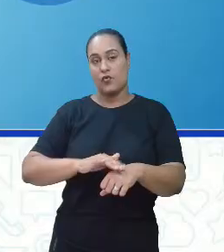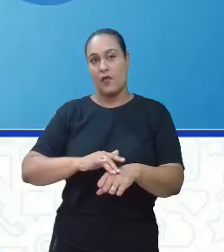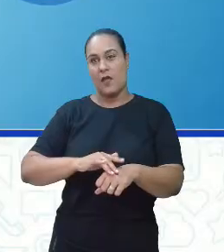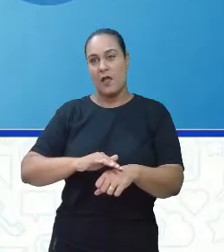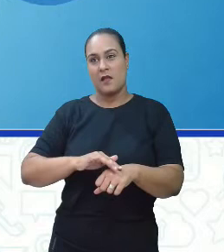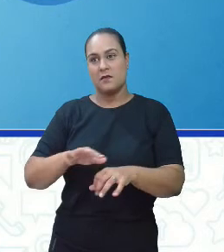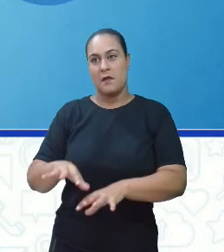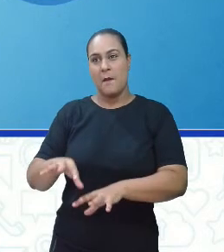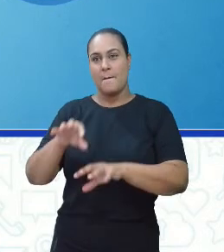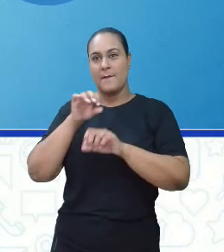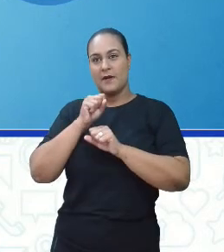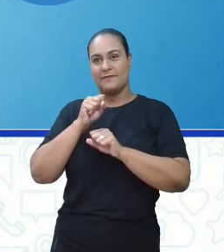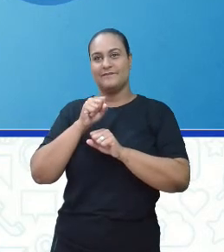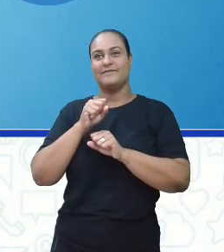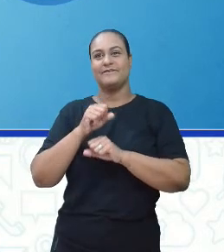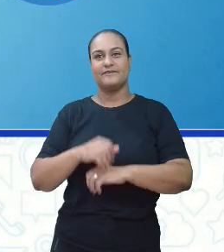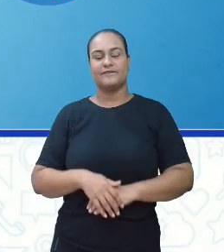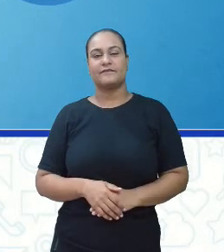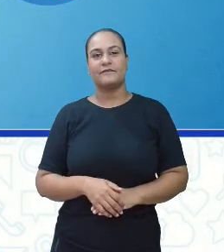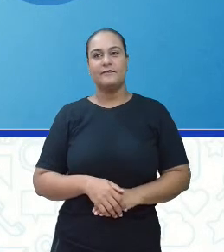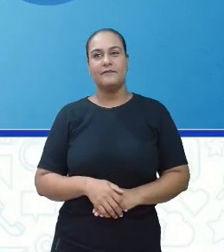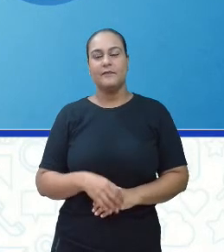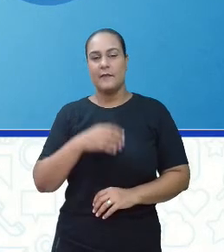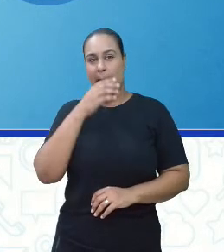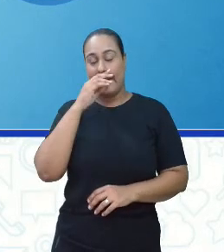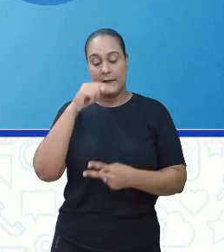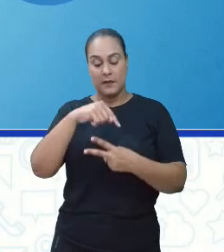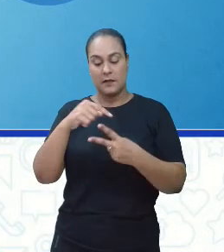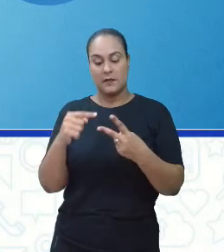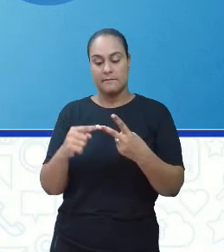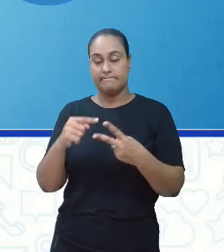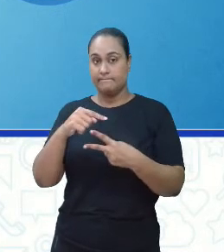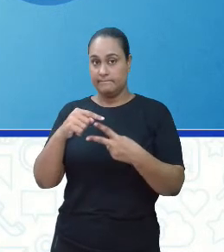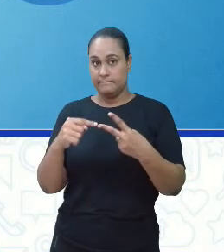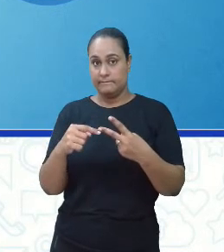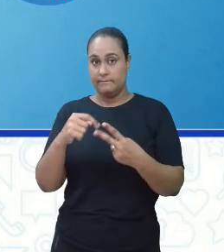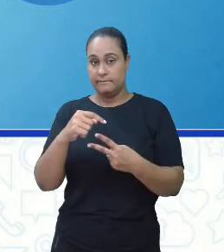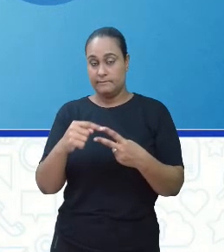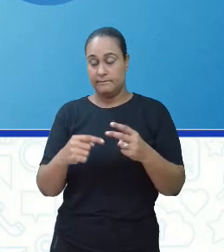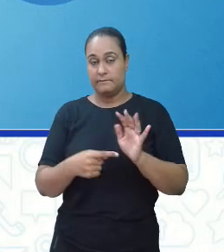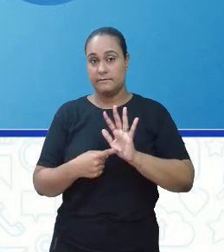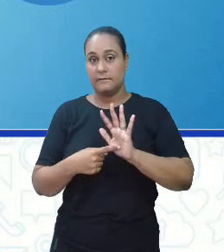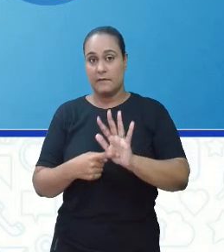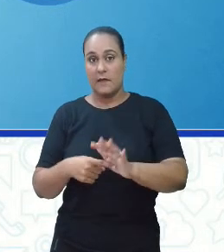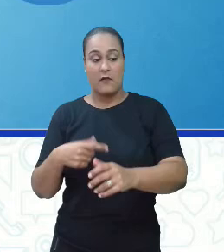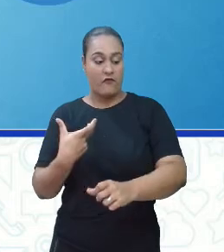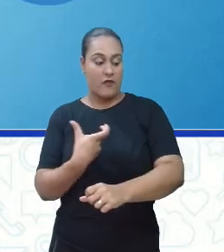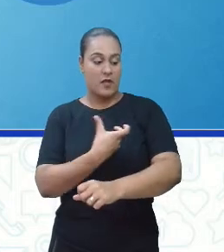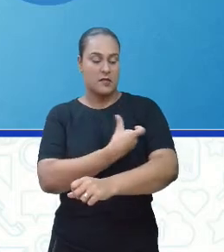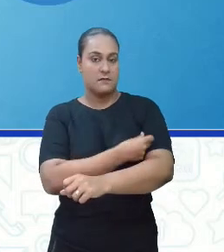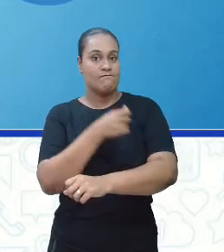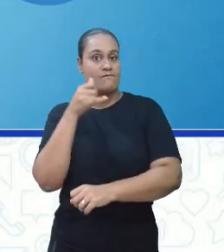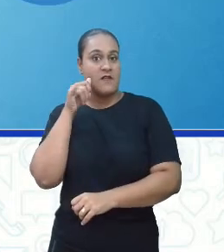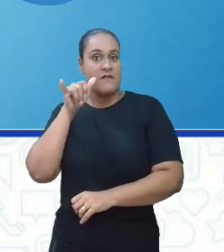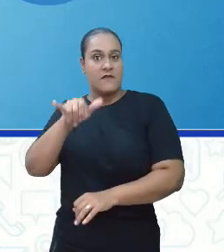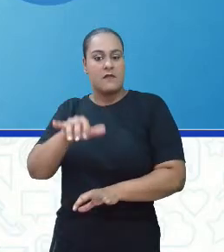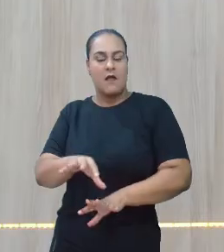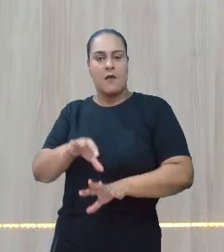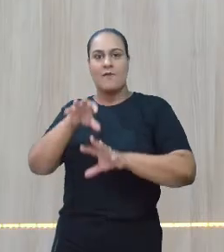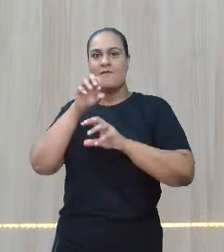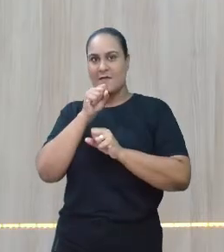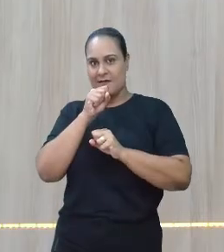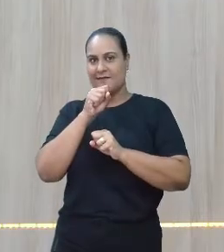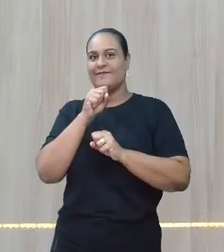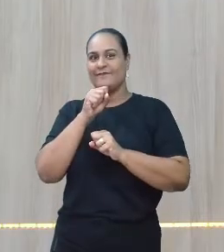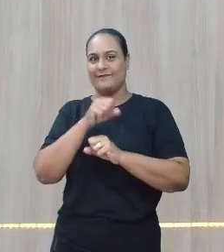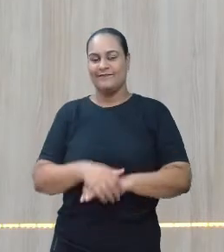meningite e da poliomielite. Lembrando que ambas apresentam, né, vacina, e aí a melhor